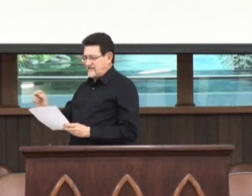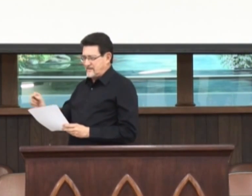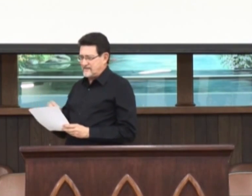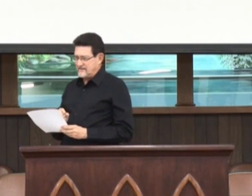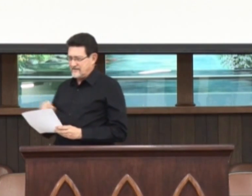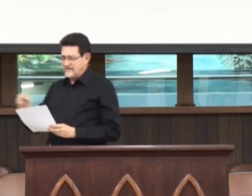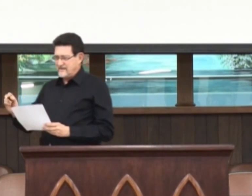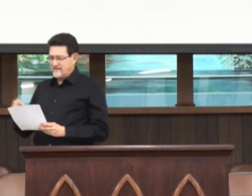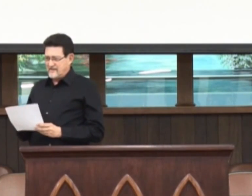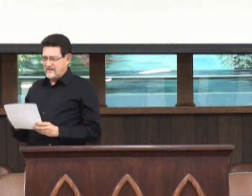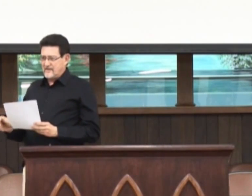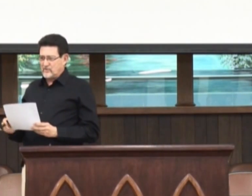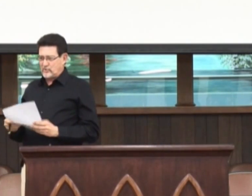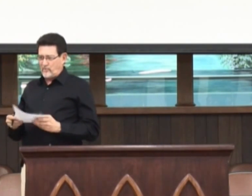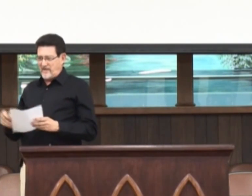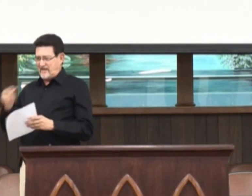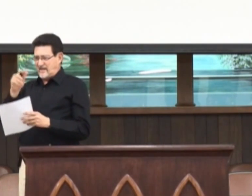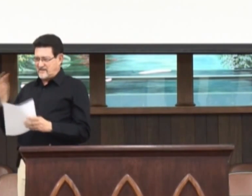itens,